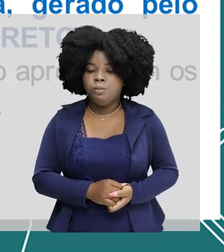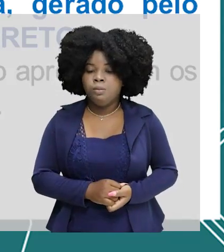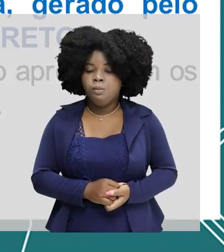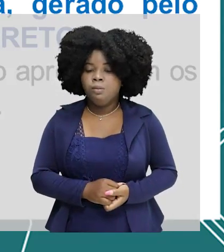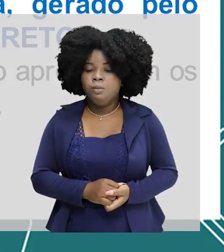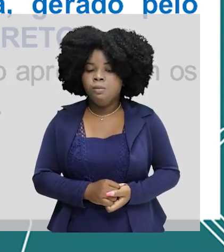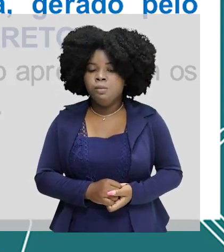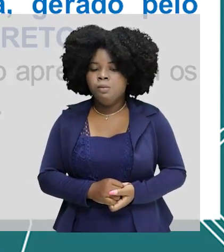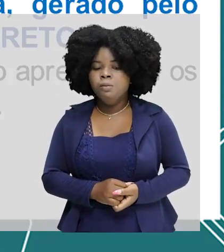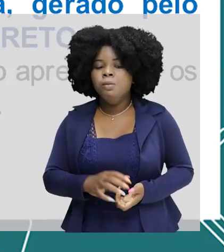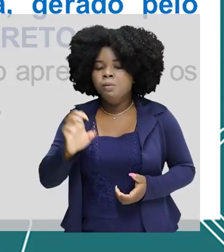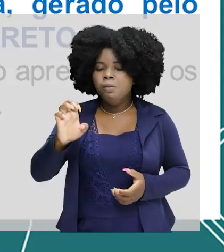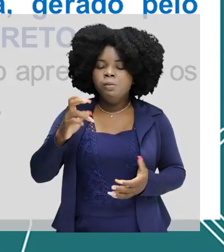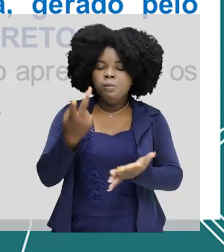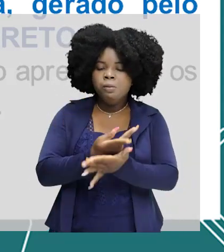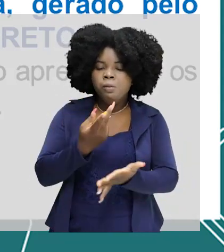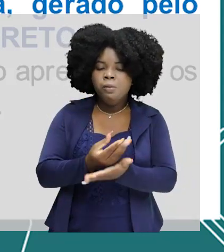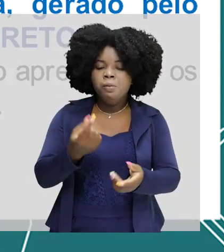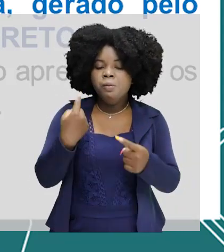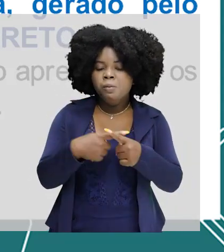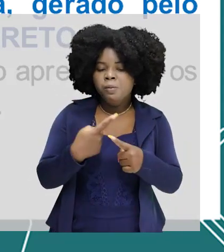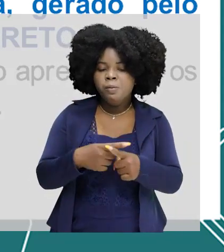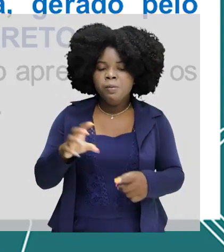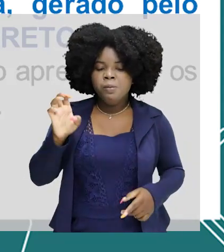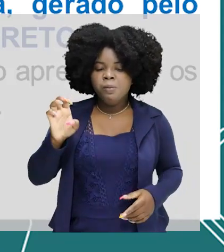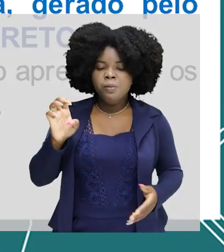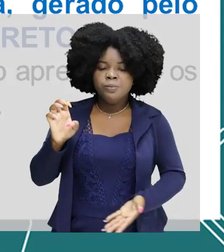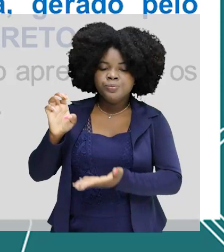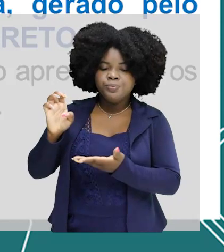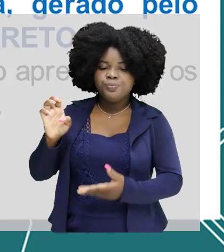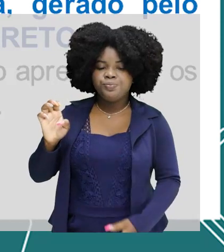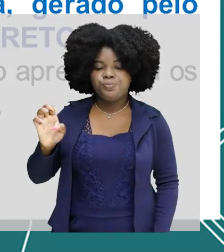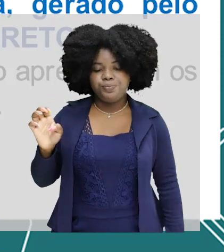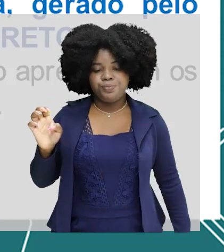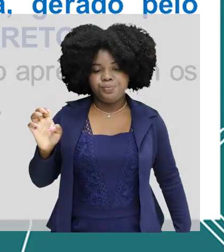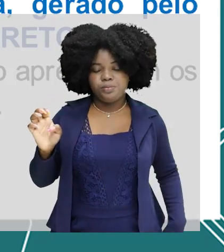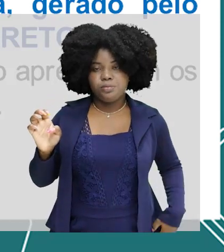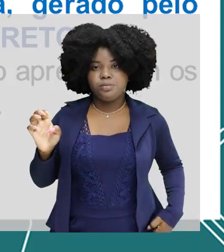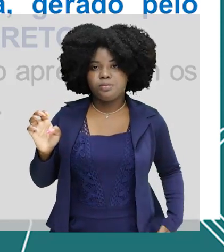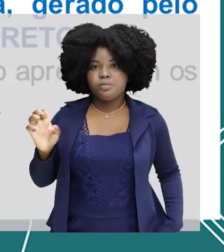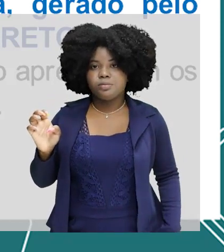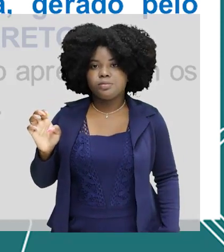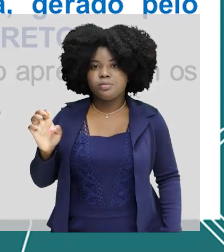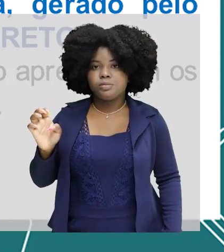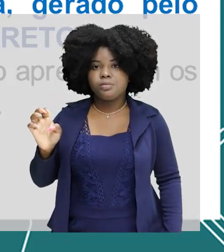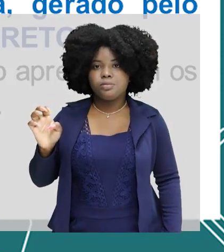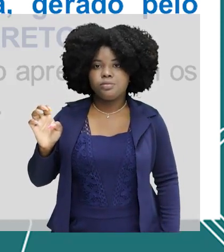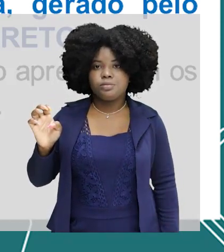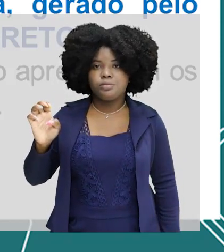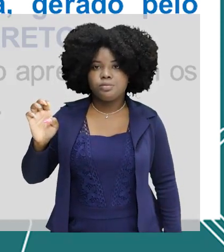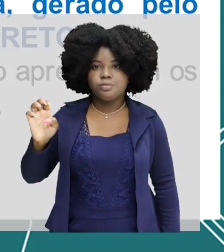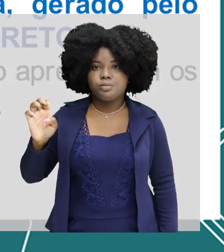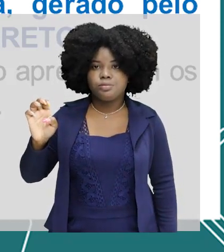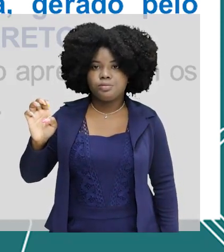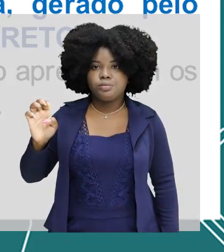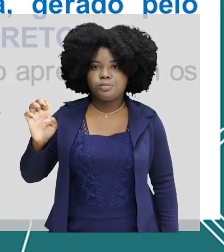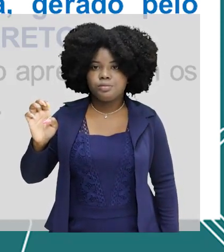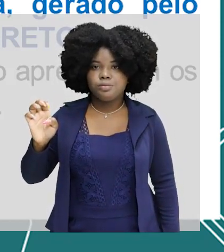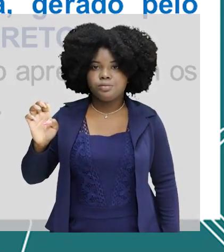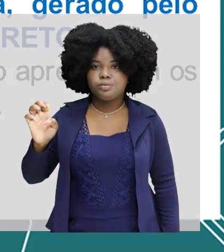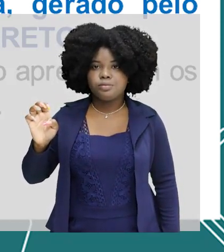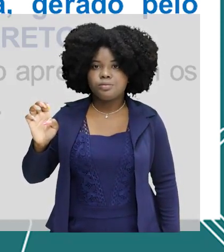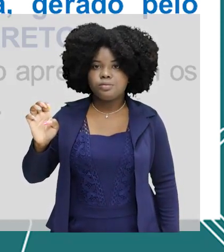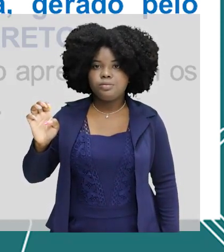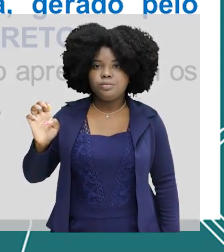continente. E bora ver o erro, claro, da letra E, né? Percebe-se que tanto o continente europeu quanto o